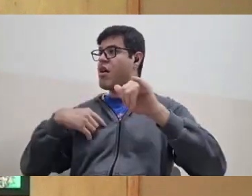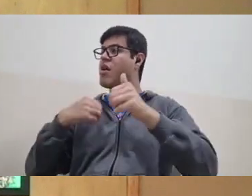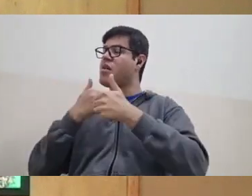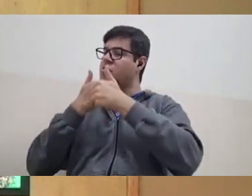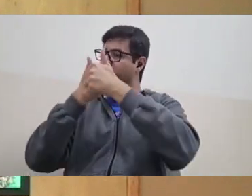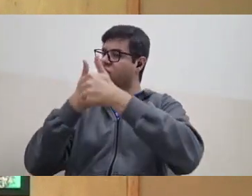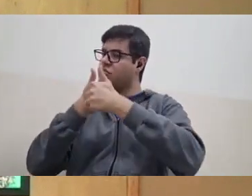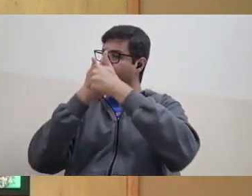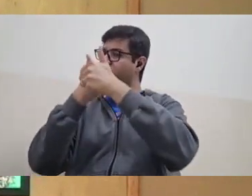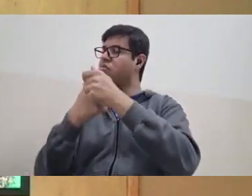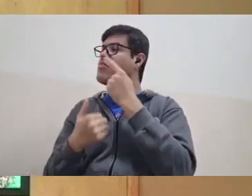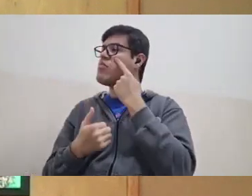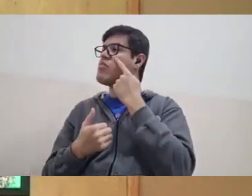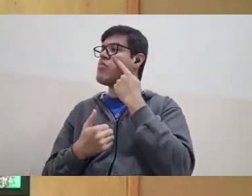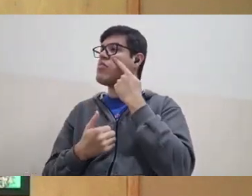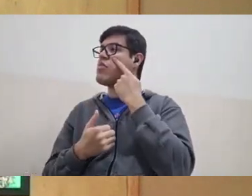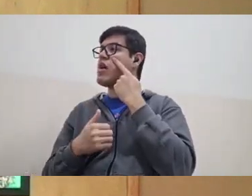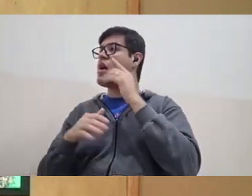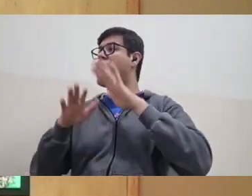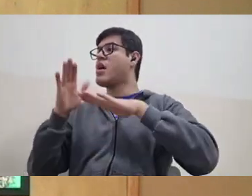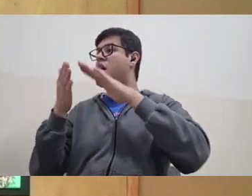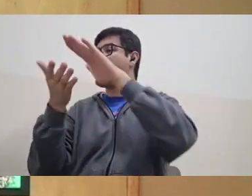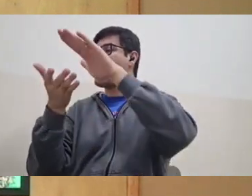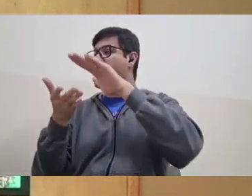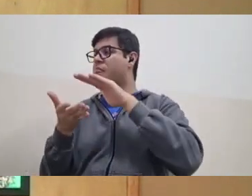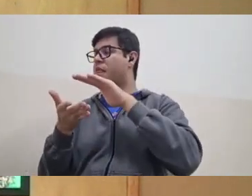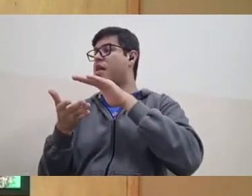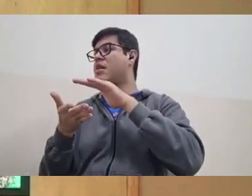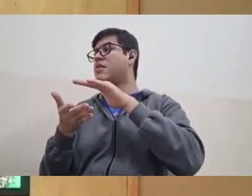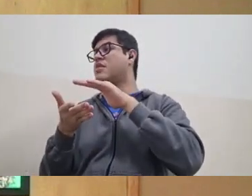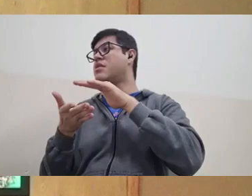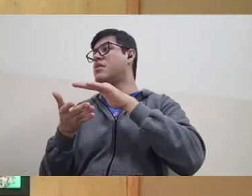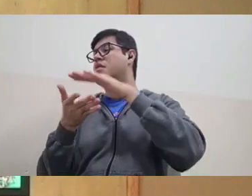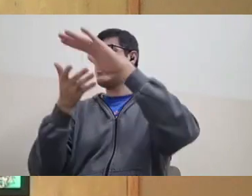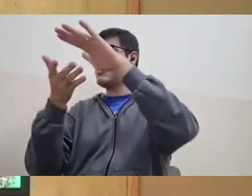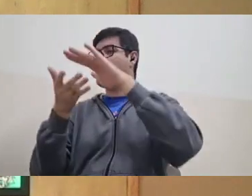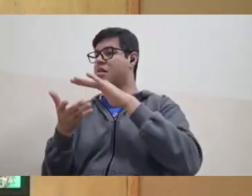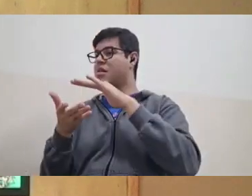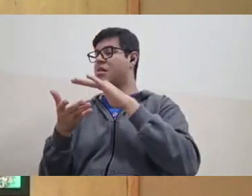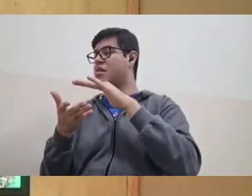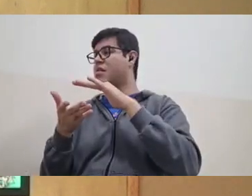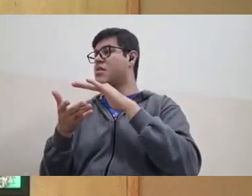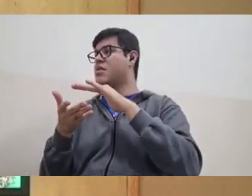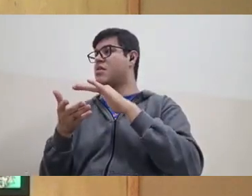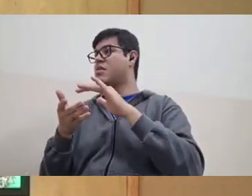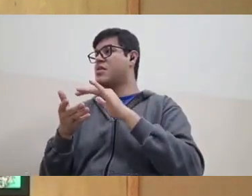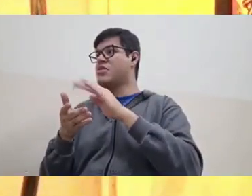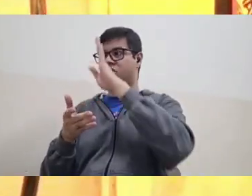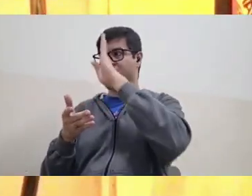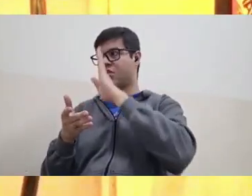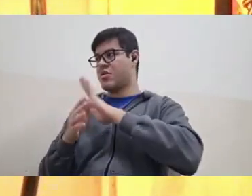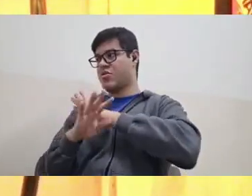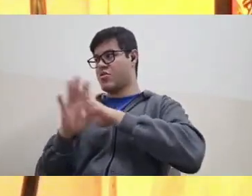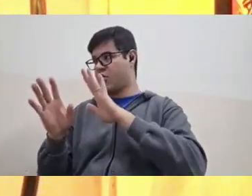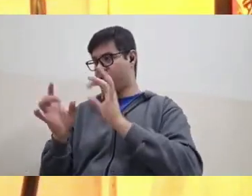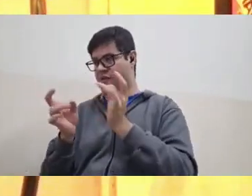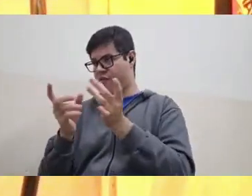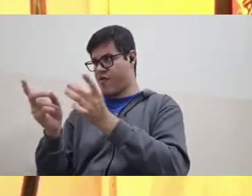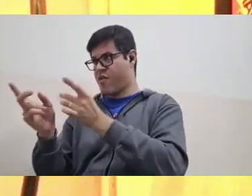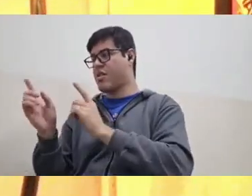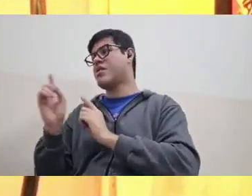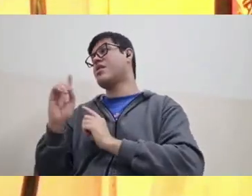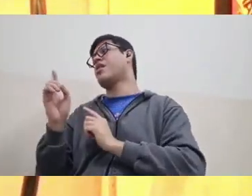acompanhava não é que ele ia trazer ganhar mercadoria para para vender